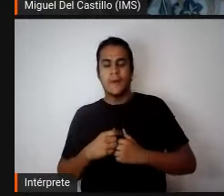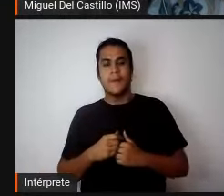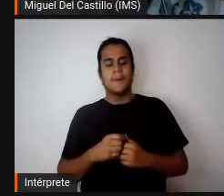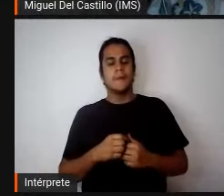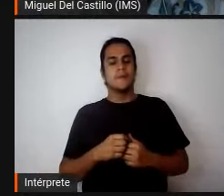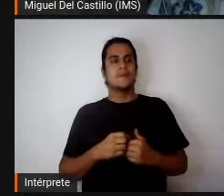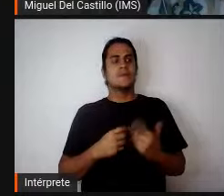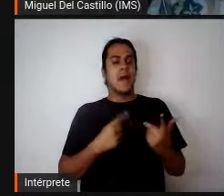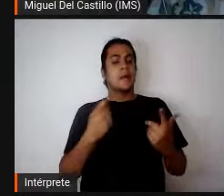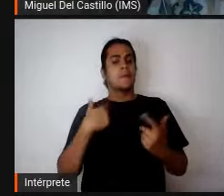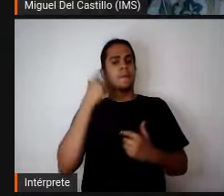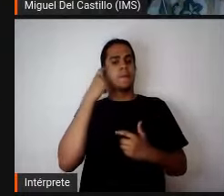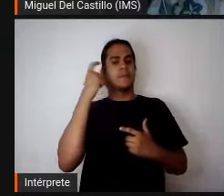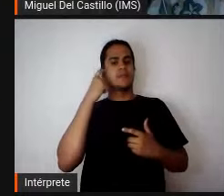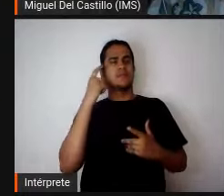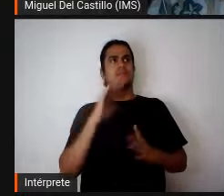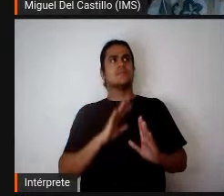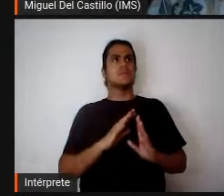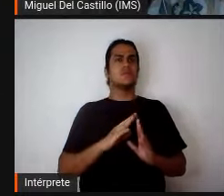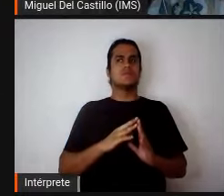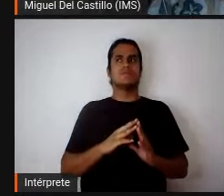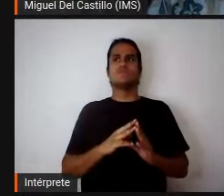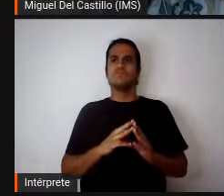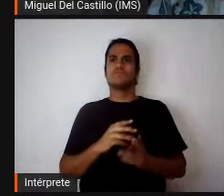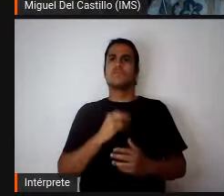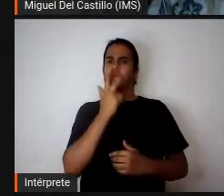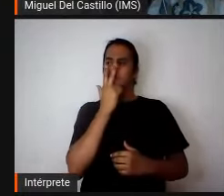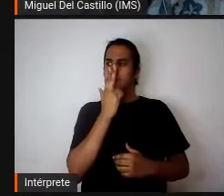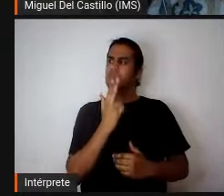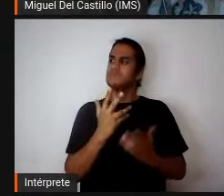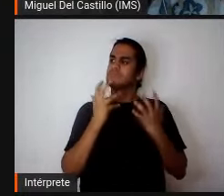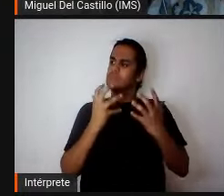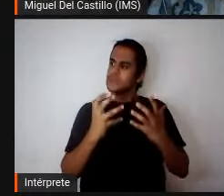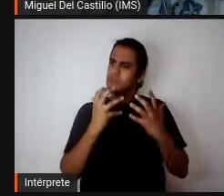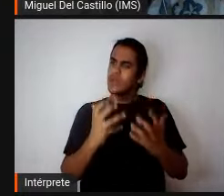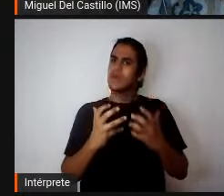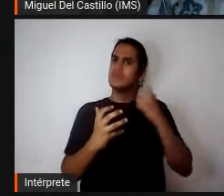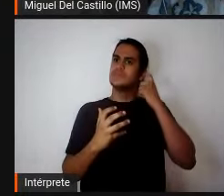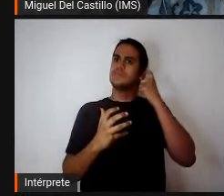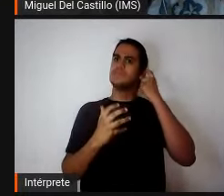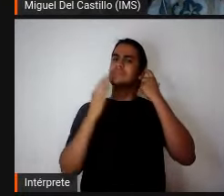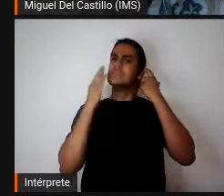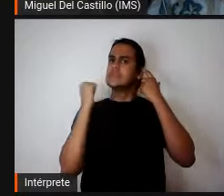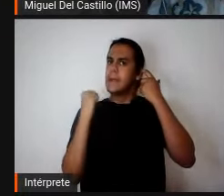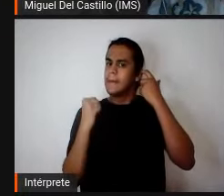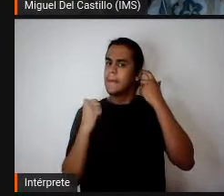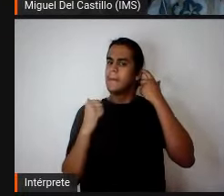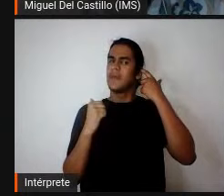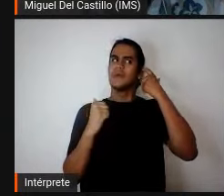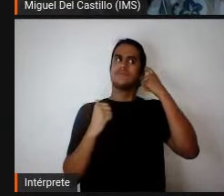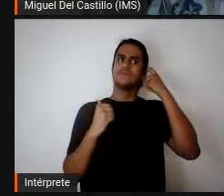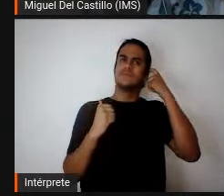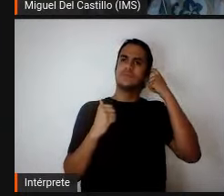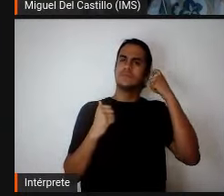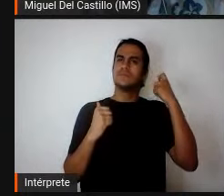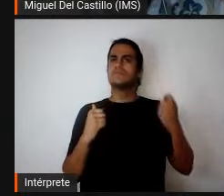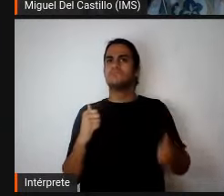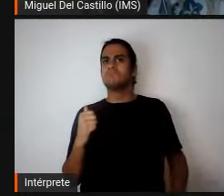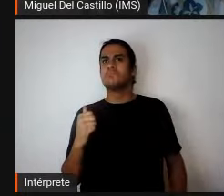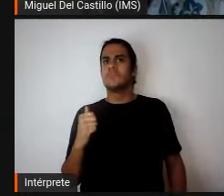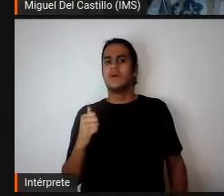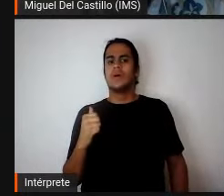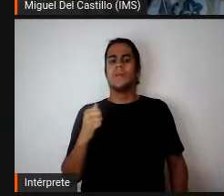aí pensei, gostaria saber qual o relacionamento